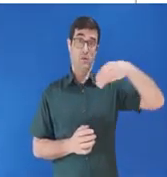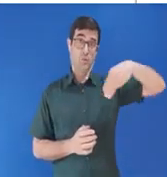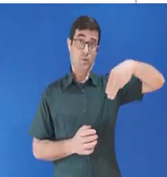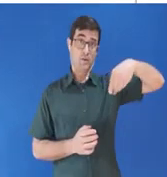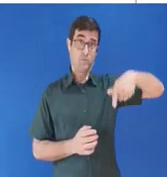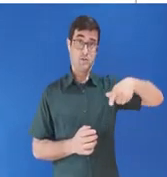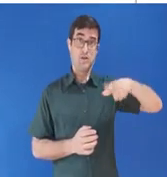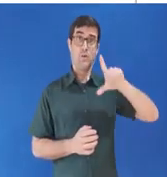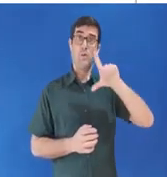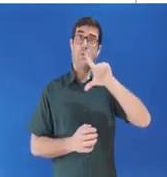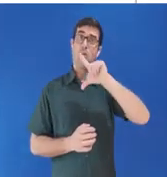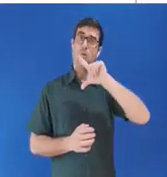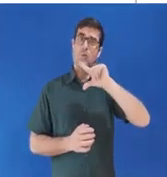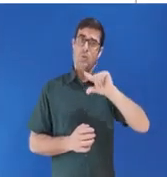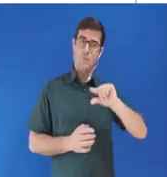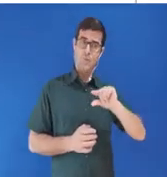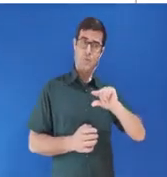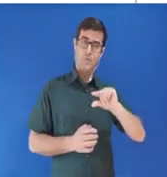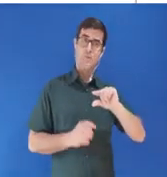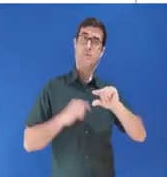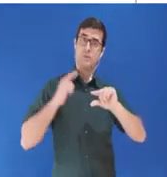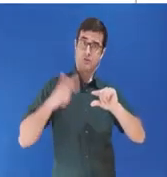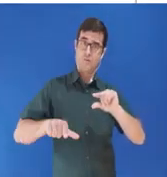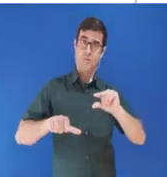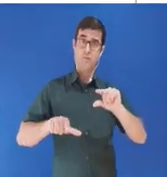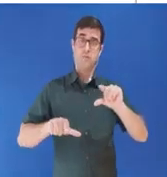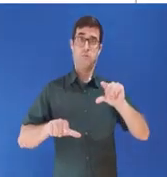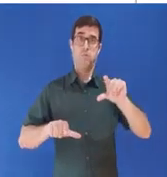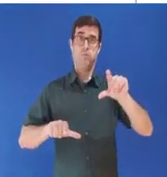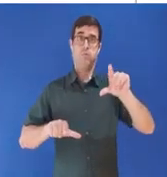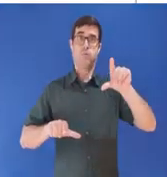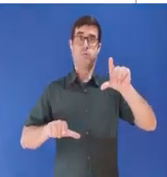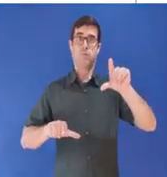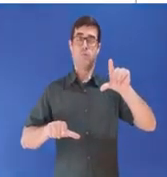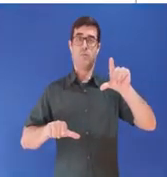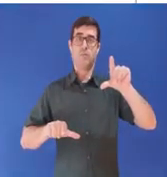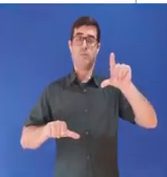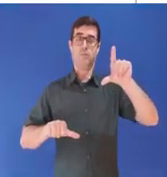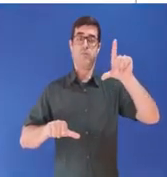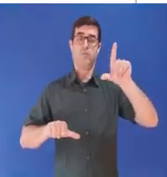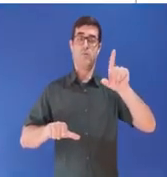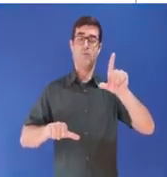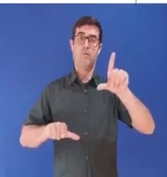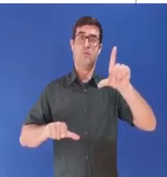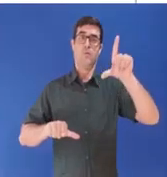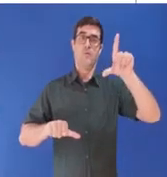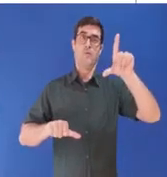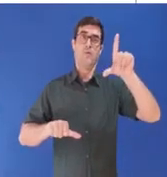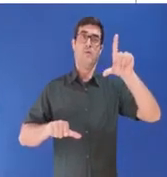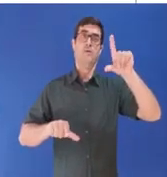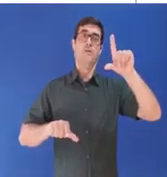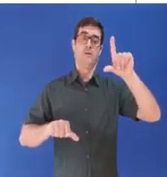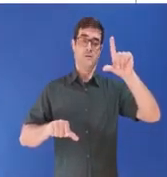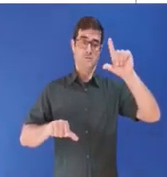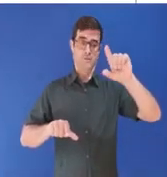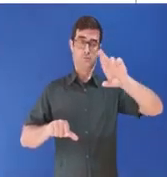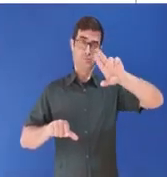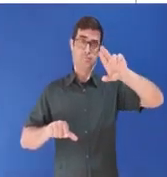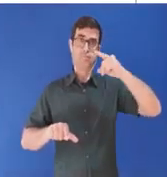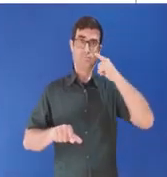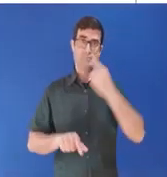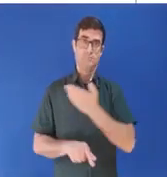novo, alumínio, silício, depois fósforo, depois enxofre, cloro